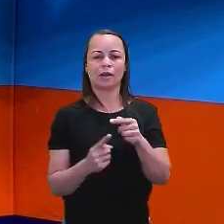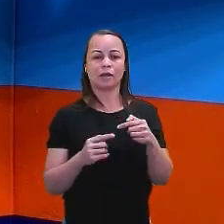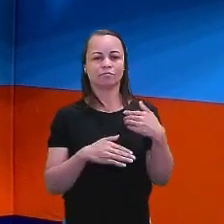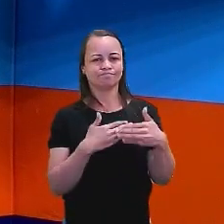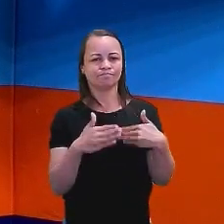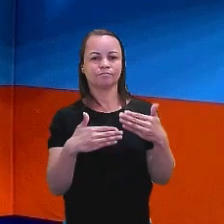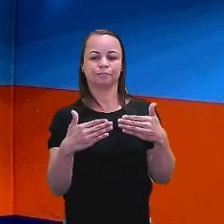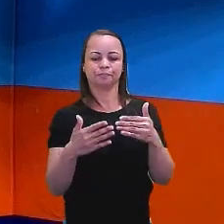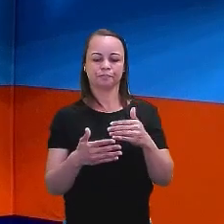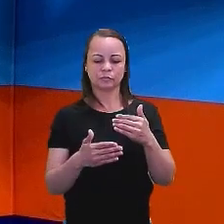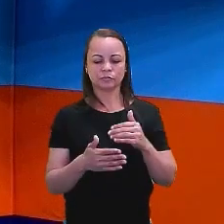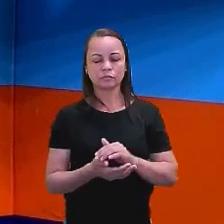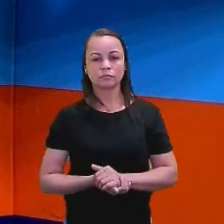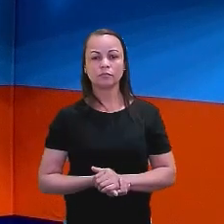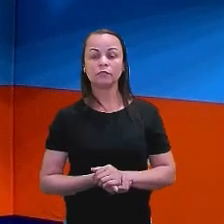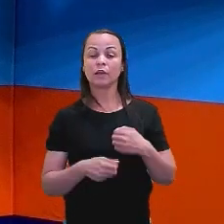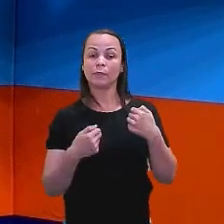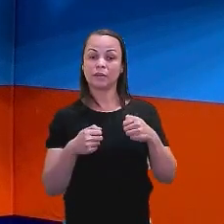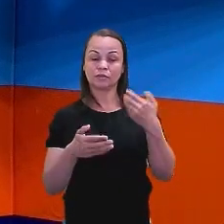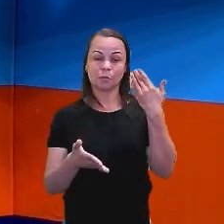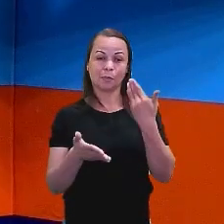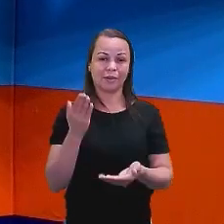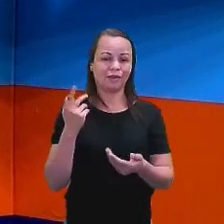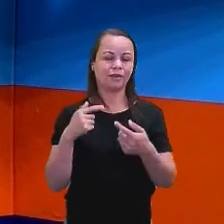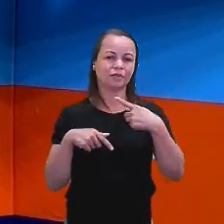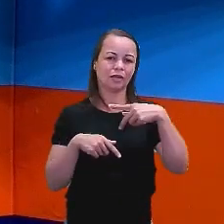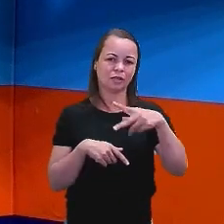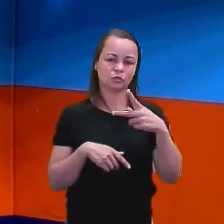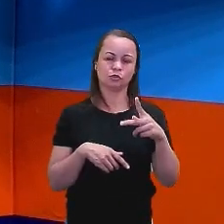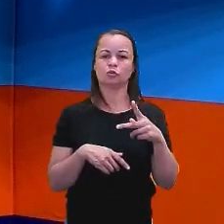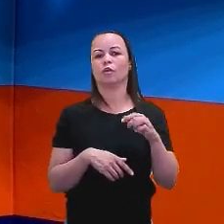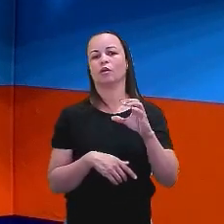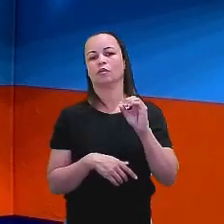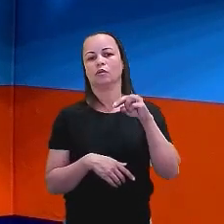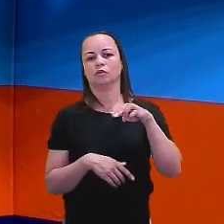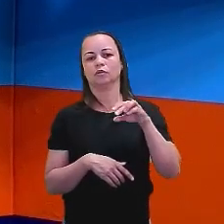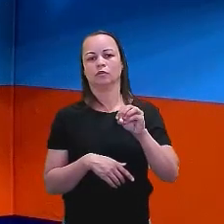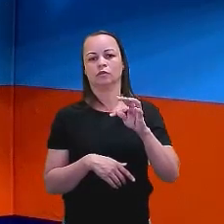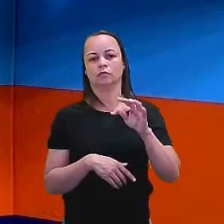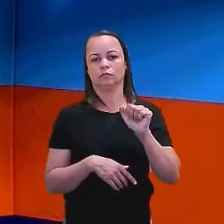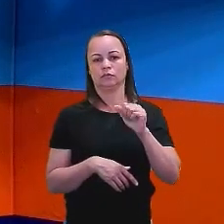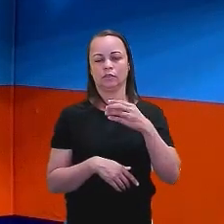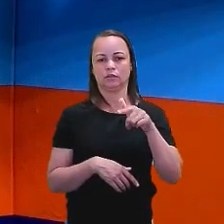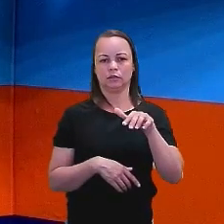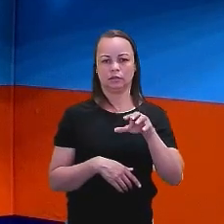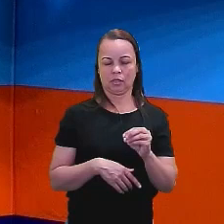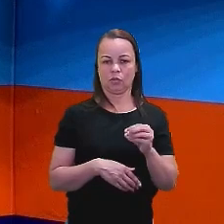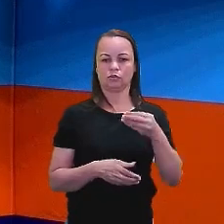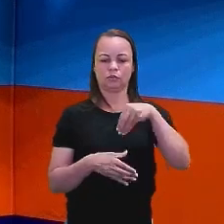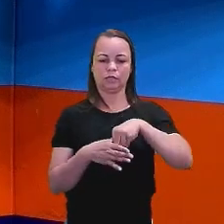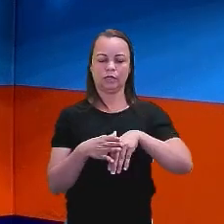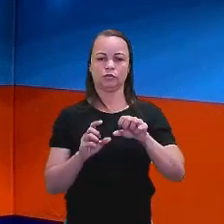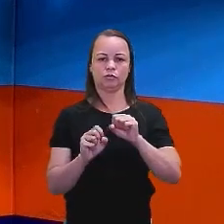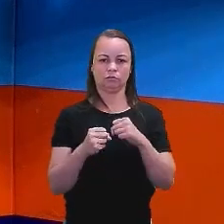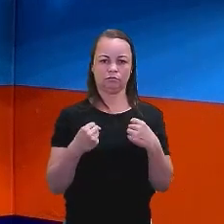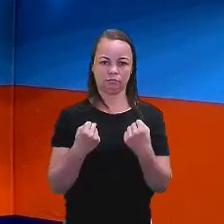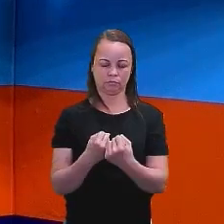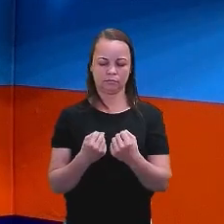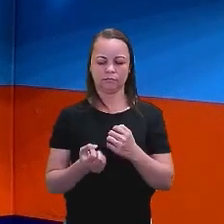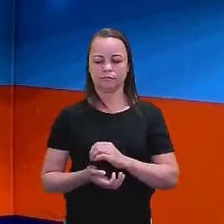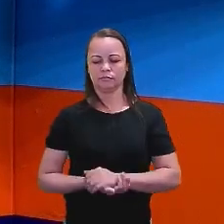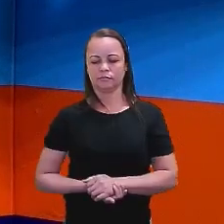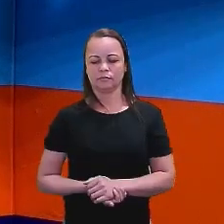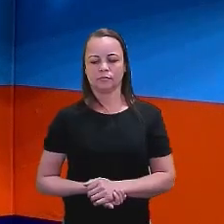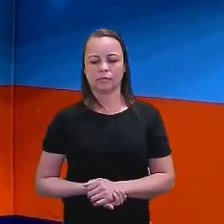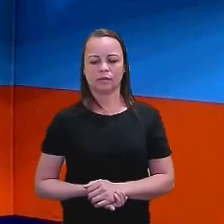ultrapassados, precisam perder a sua conotação dentro da nossa sociedade.